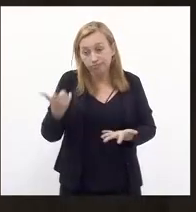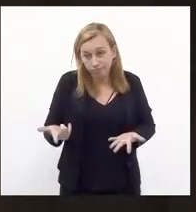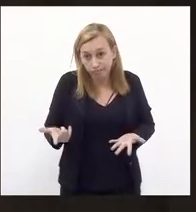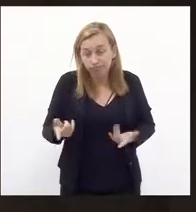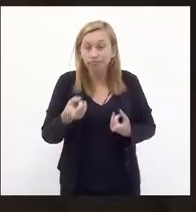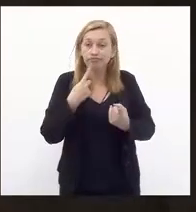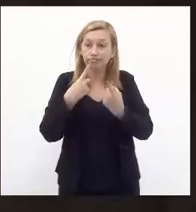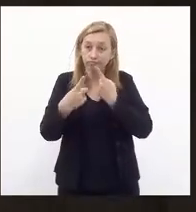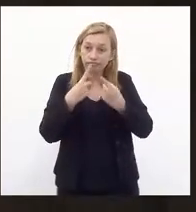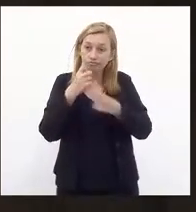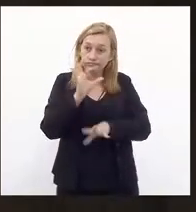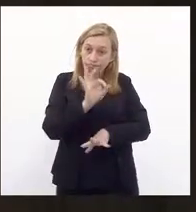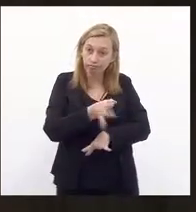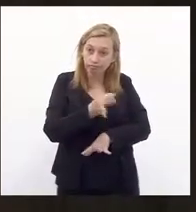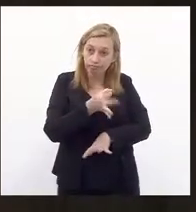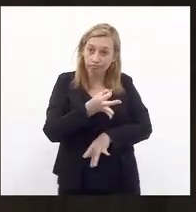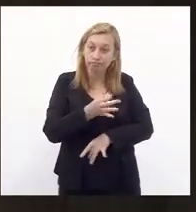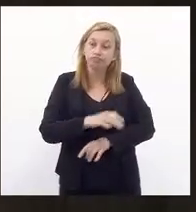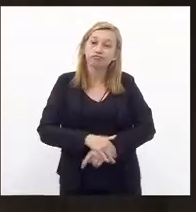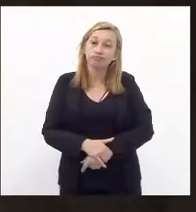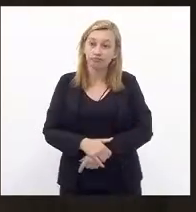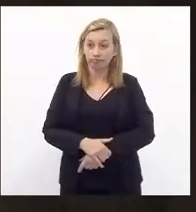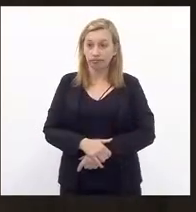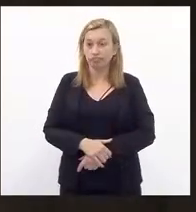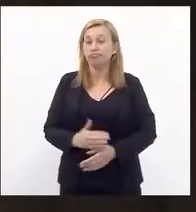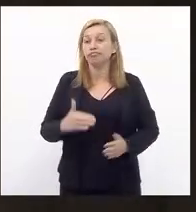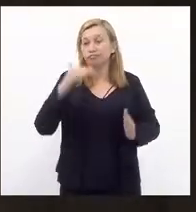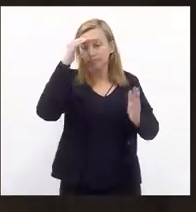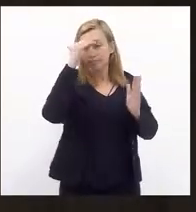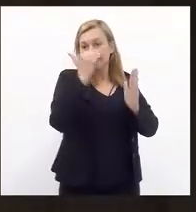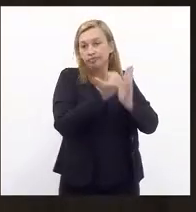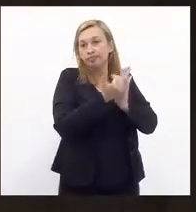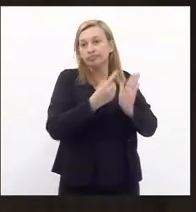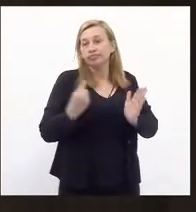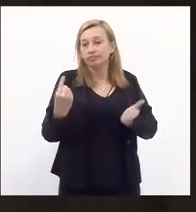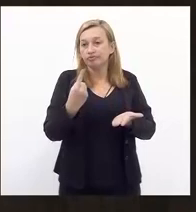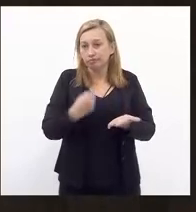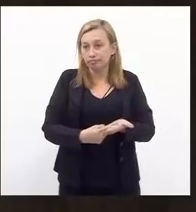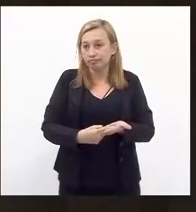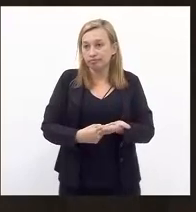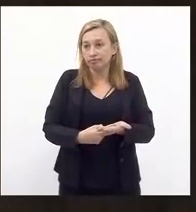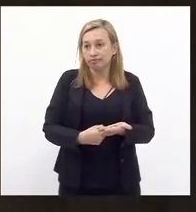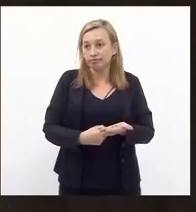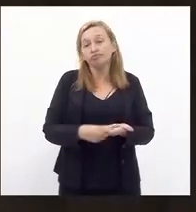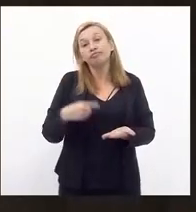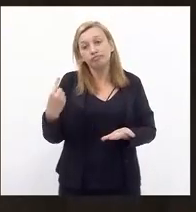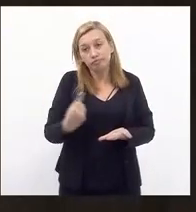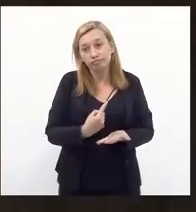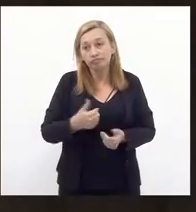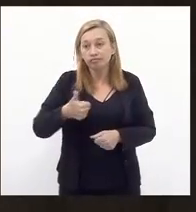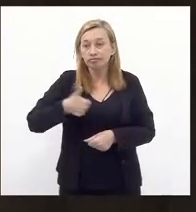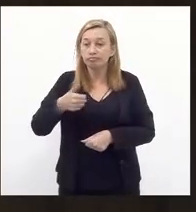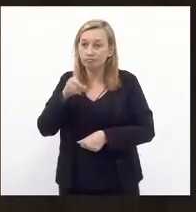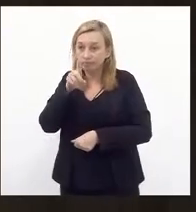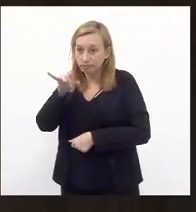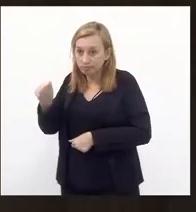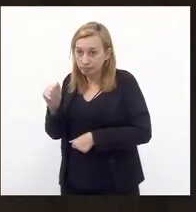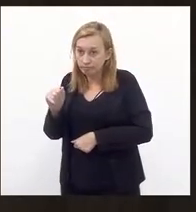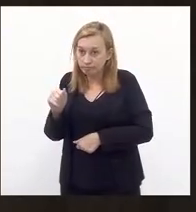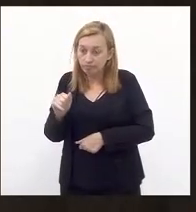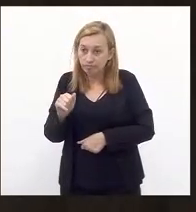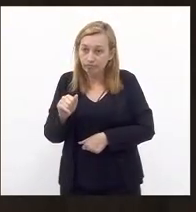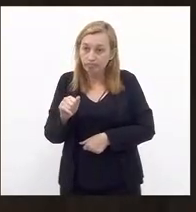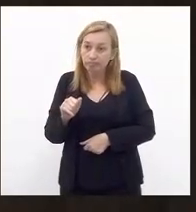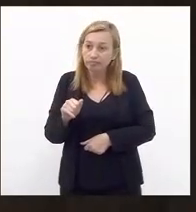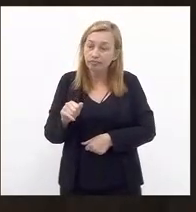e o diálogo necessário para que cumpríssemos o nosso compromisso nós desde o primeiro dia em que